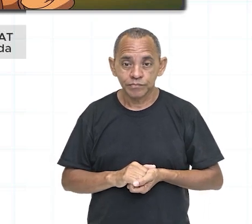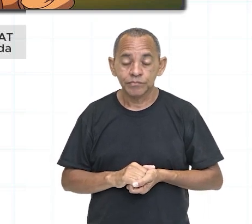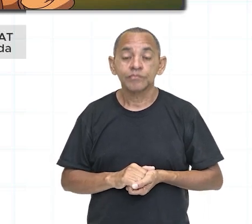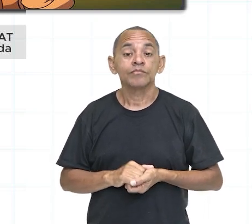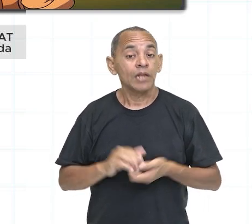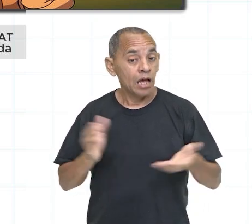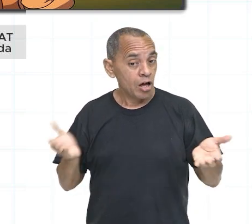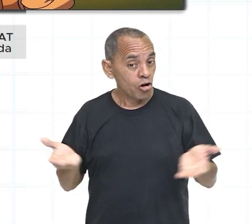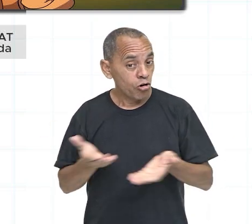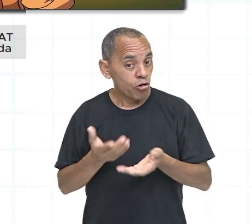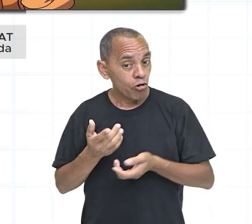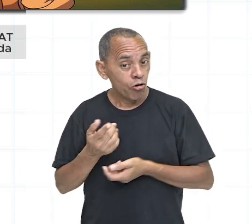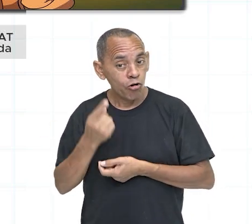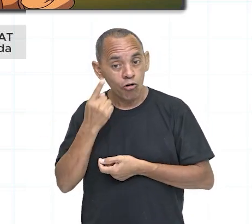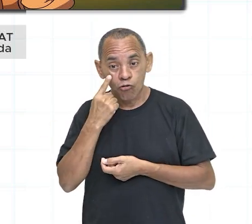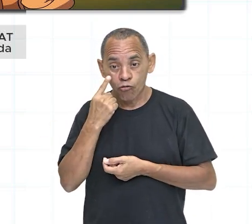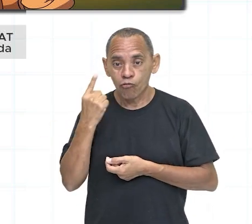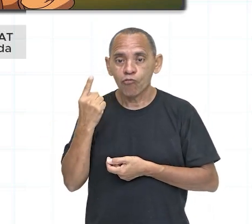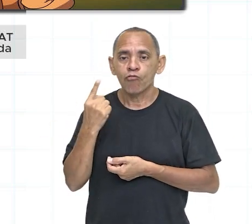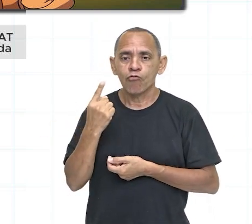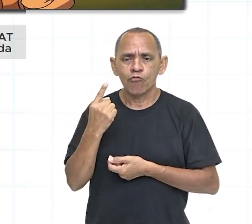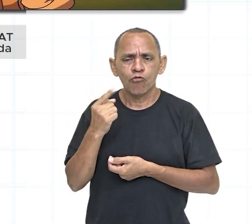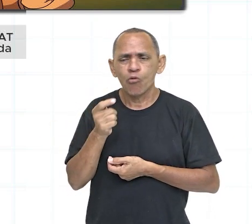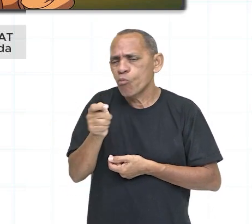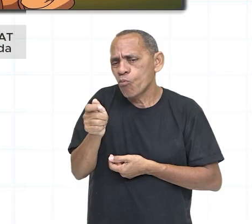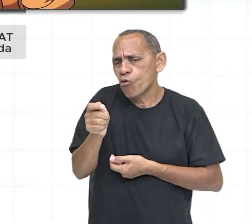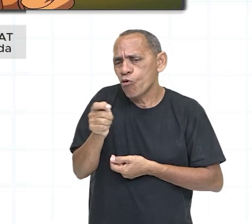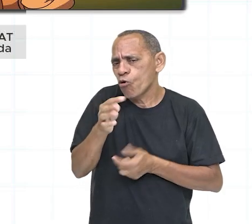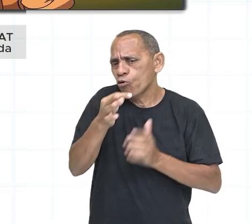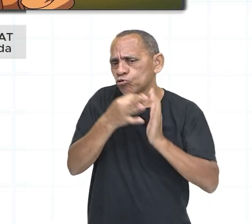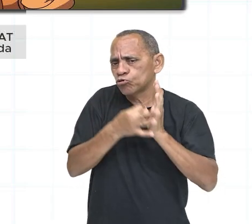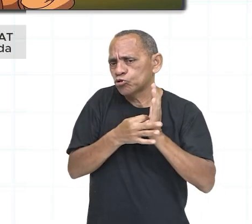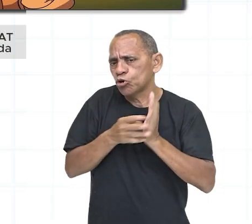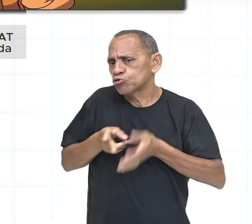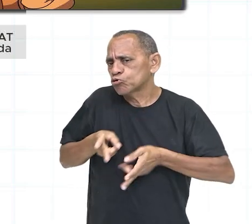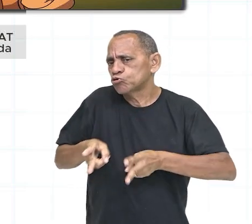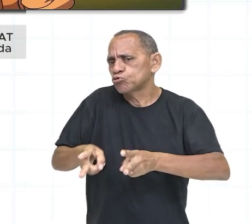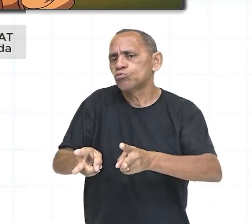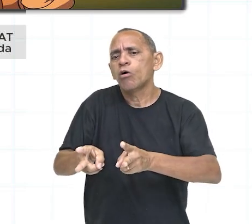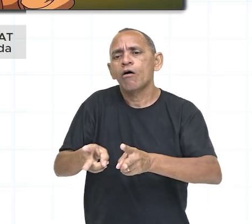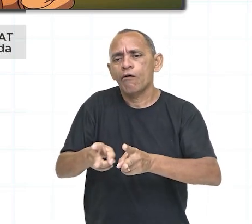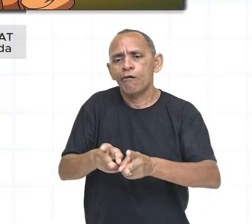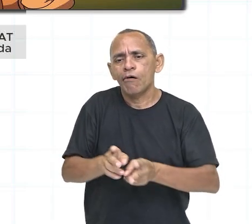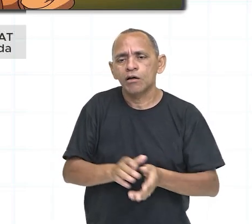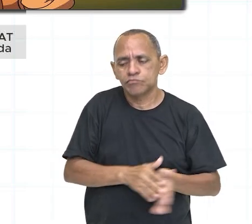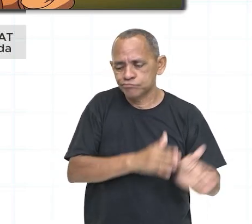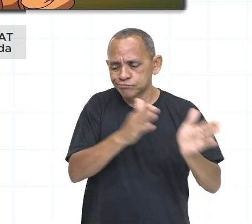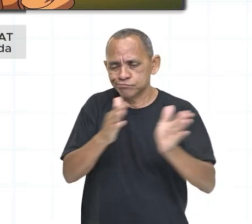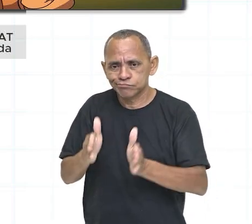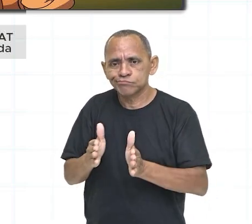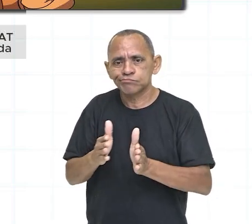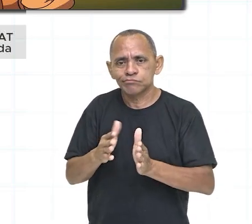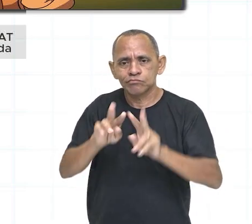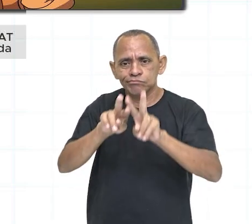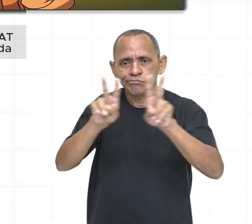Agora, nós vamos ver mais um pouquinho desse texto com outra parte do título dele, que é o